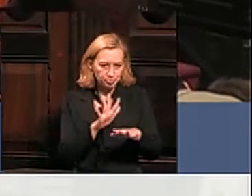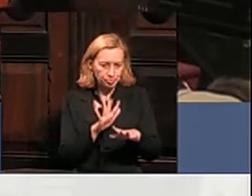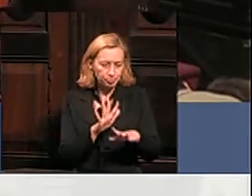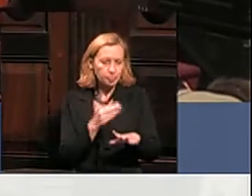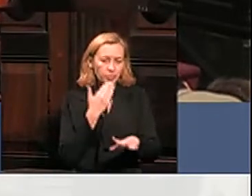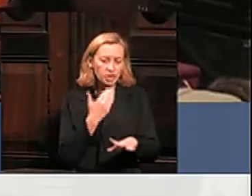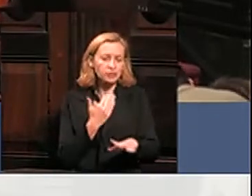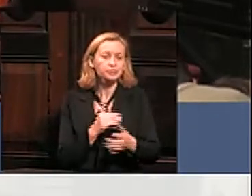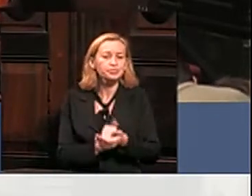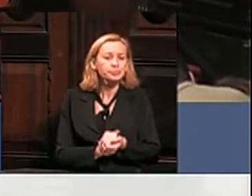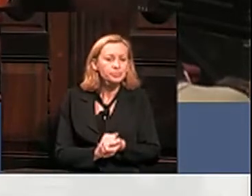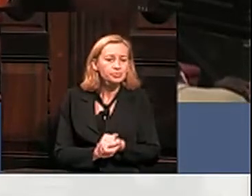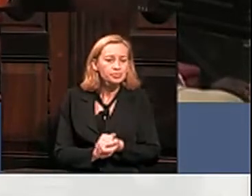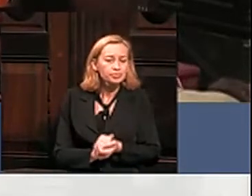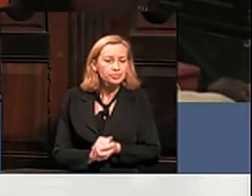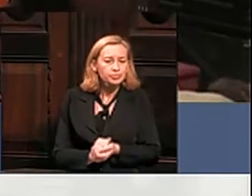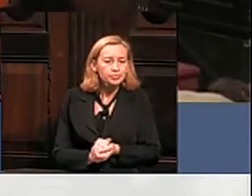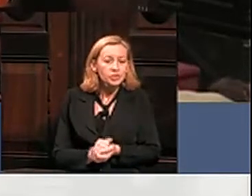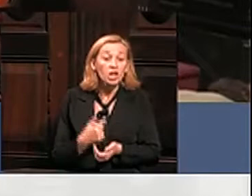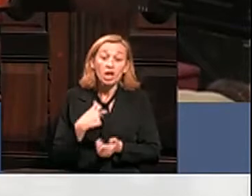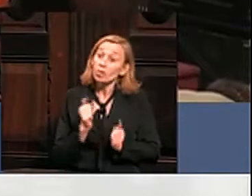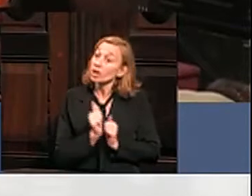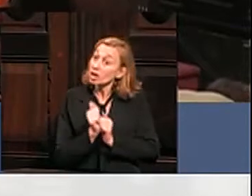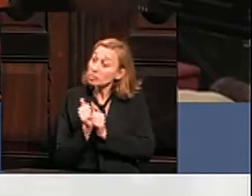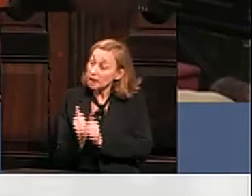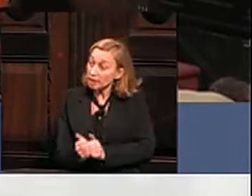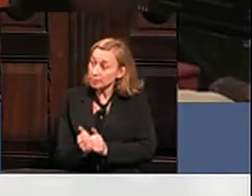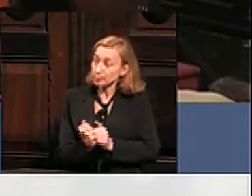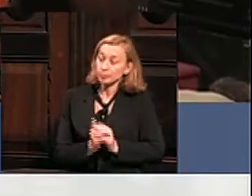seguinte. Eu encaminhei